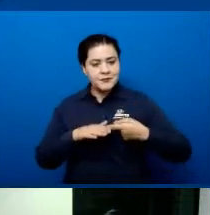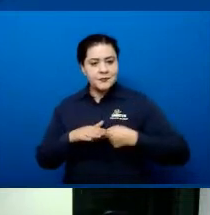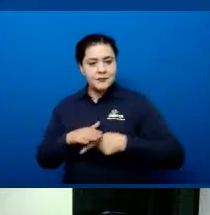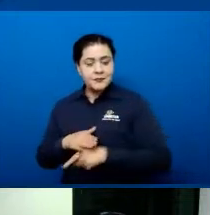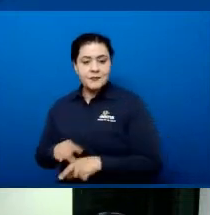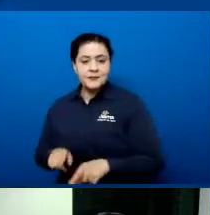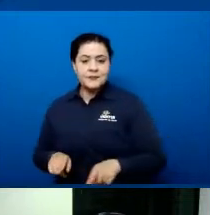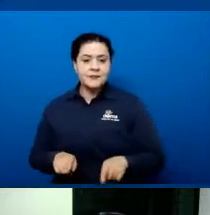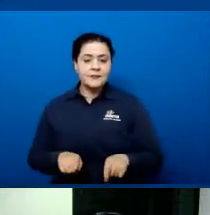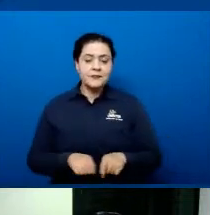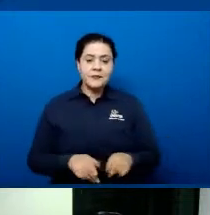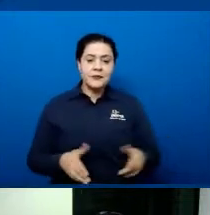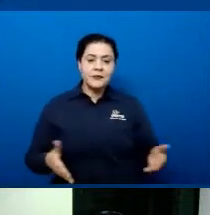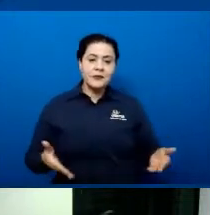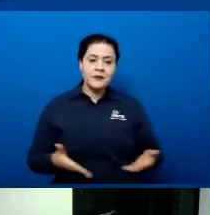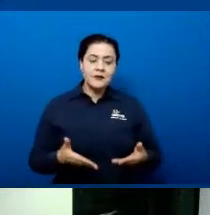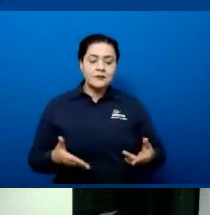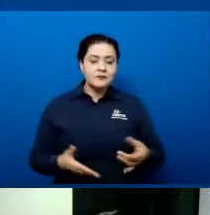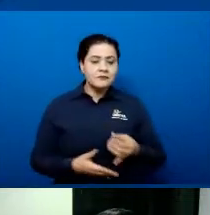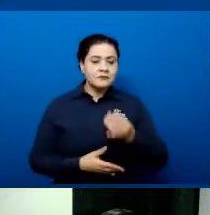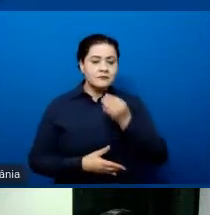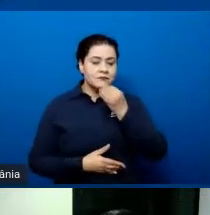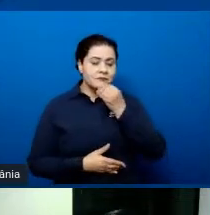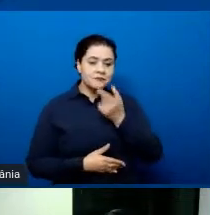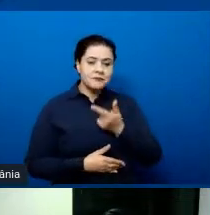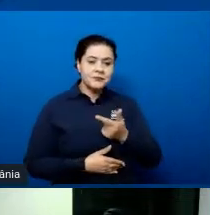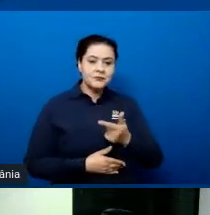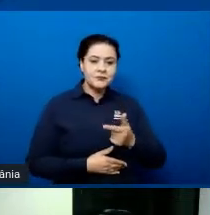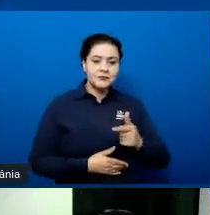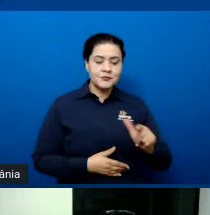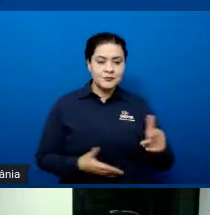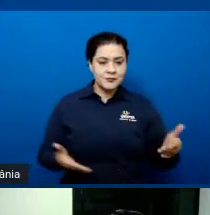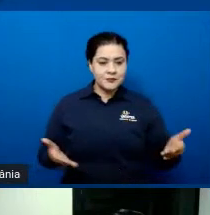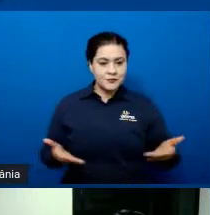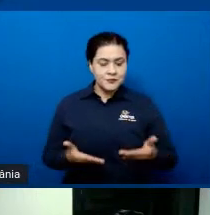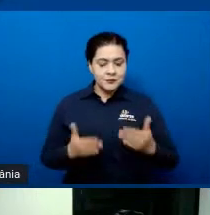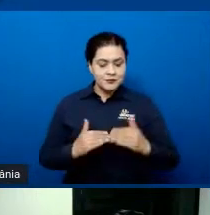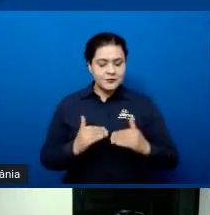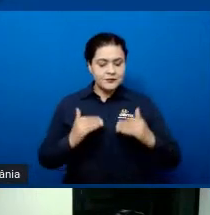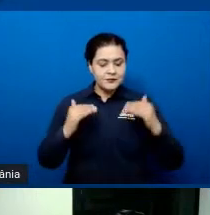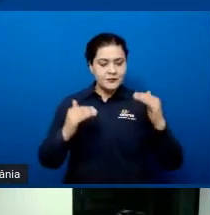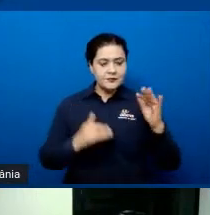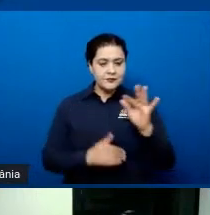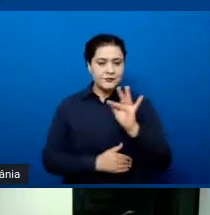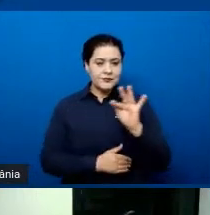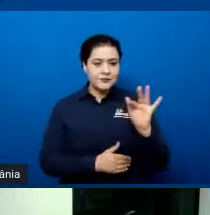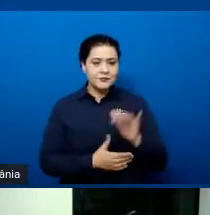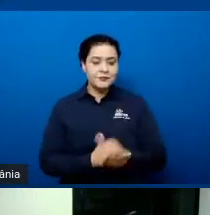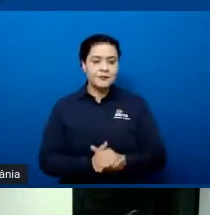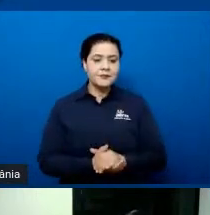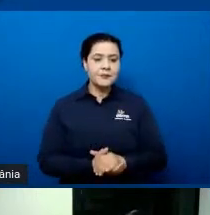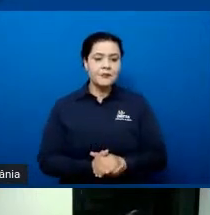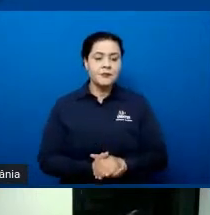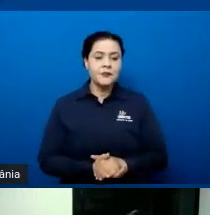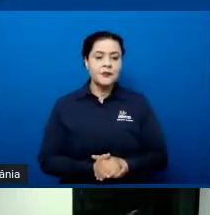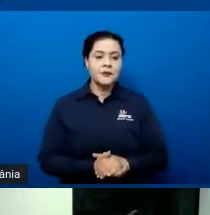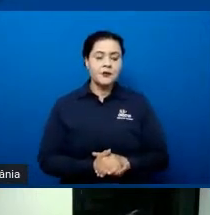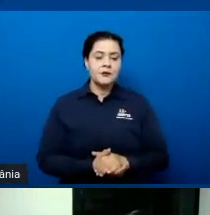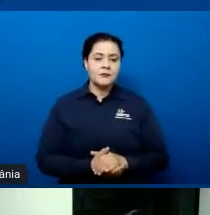só, vou dar um outro exemplo, agora no ensino superior. Eu tenho uma turma de